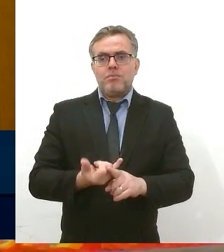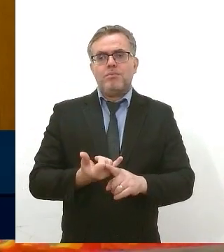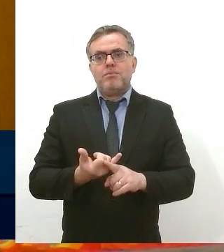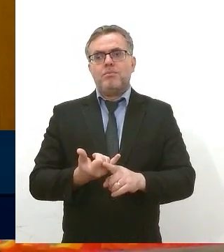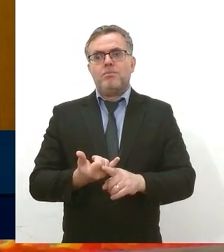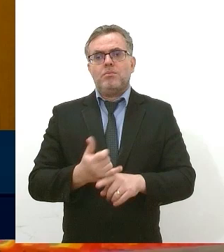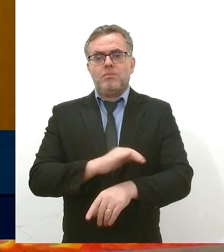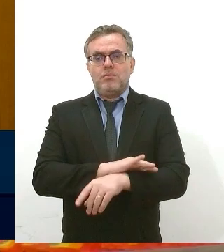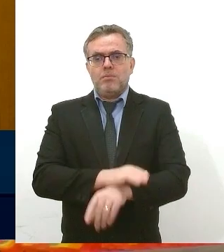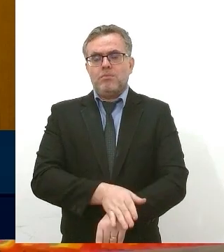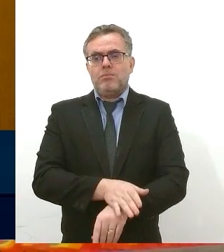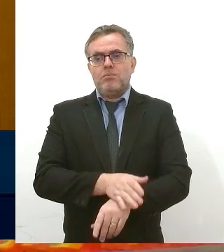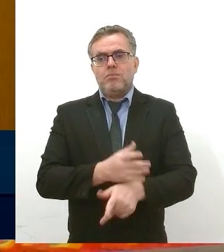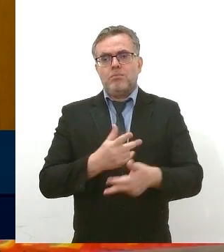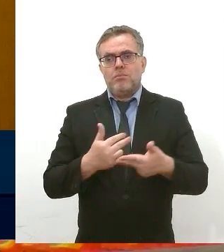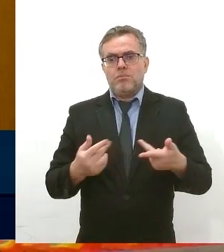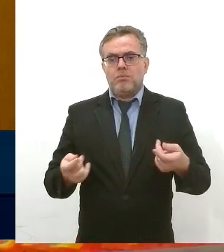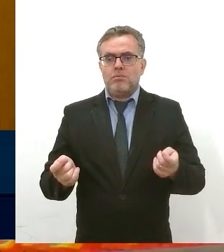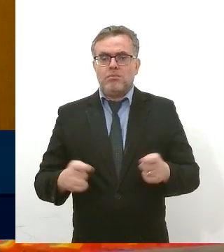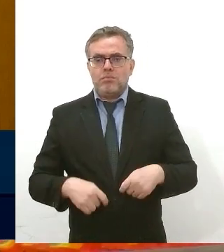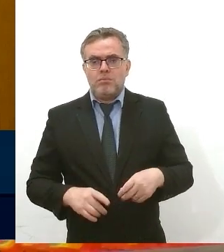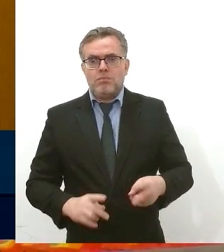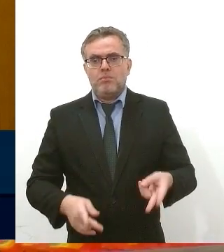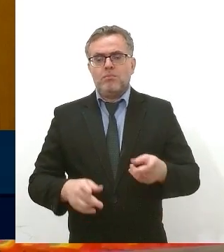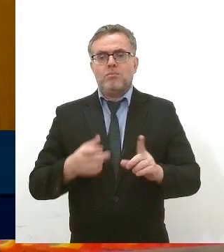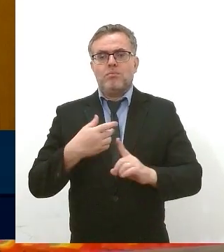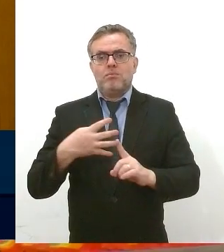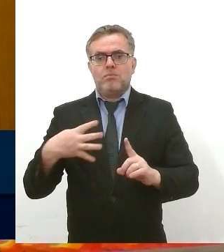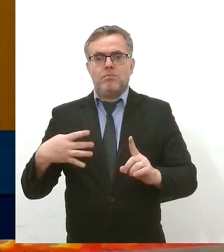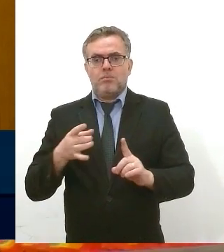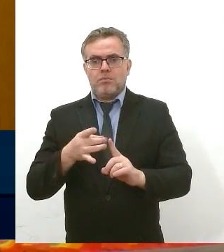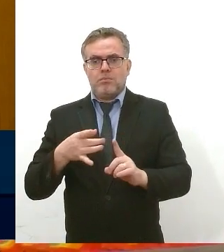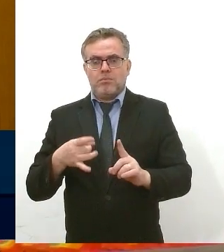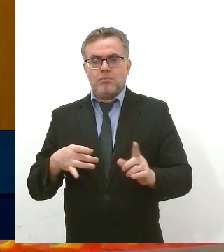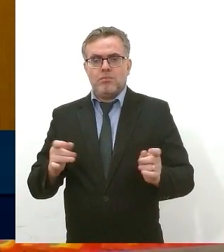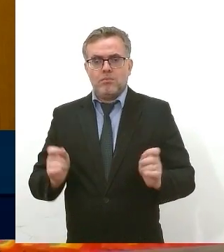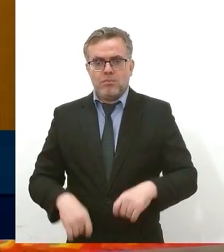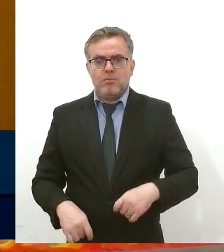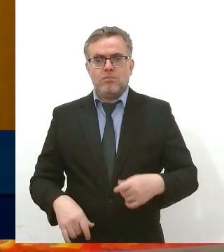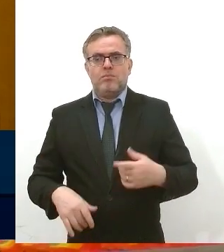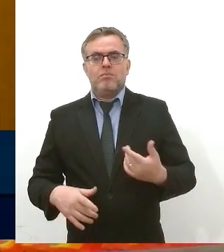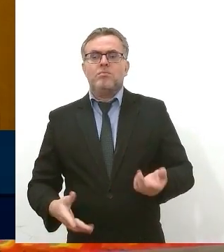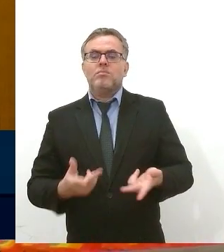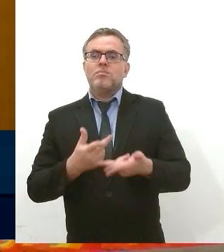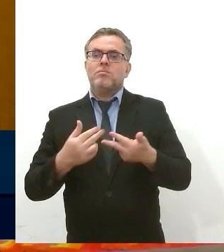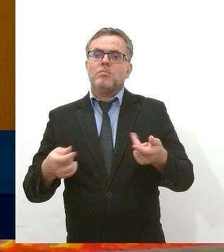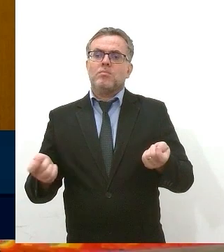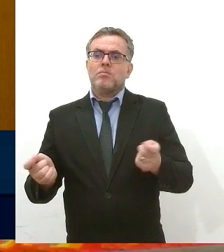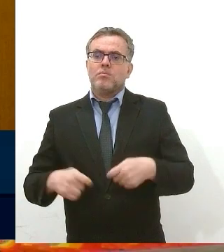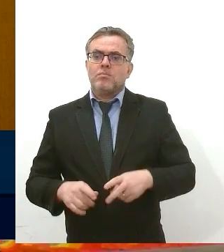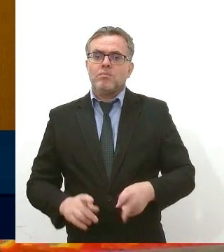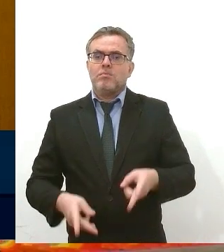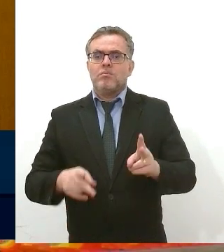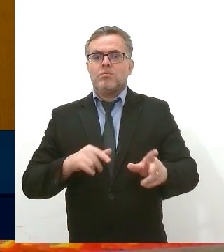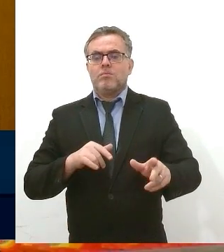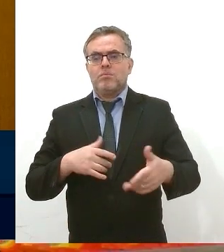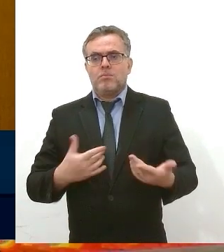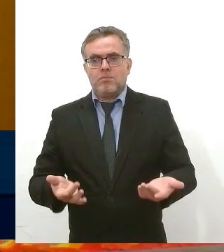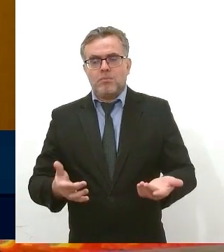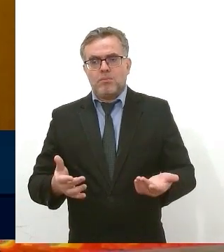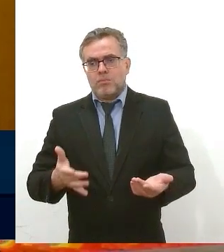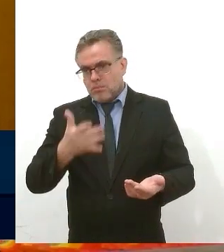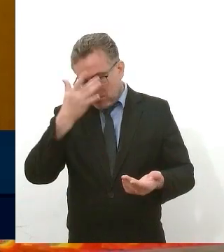a LGBTfobia, a precarização das trabalhadoras e trabalhadores da educação, a